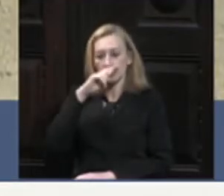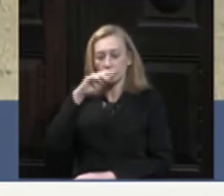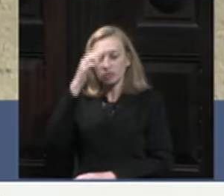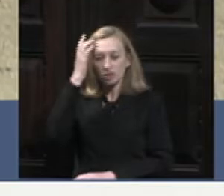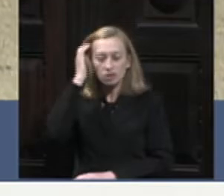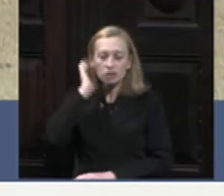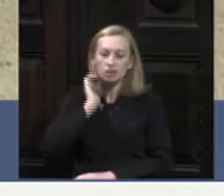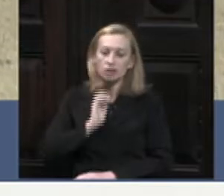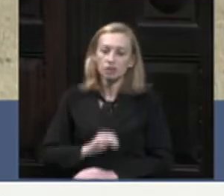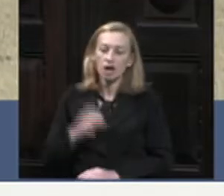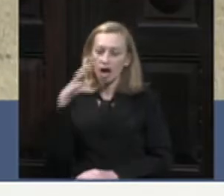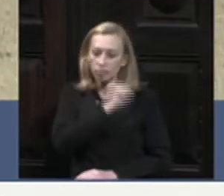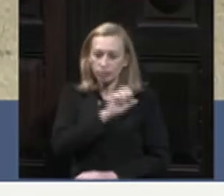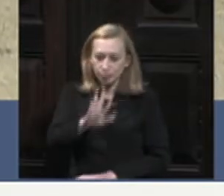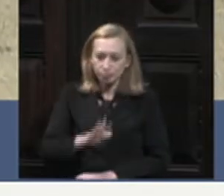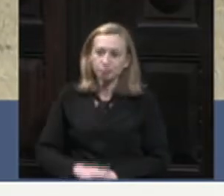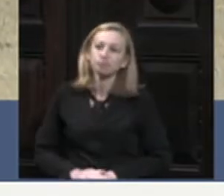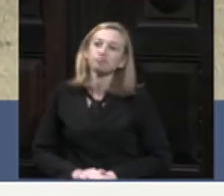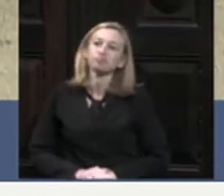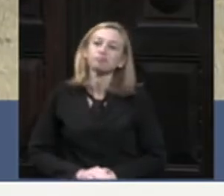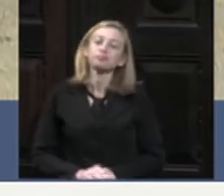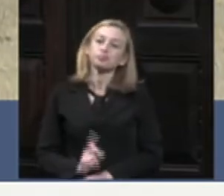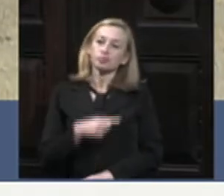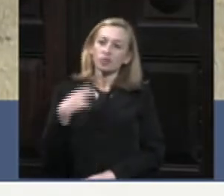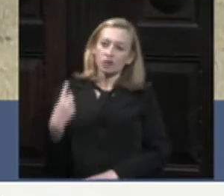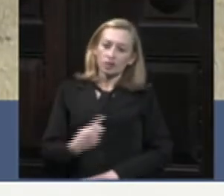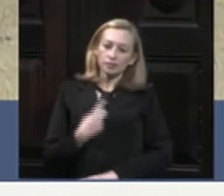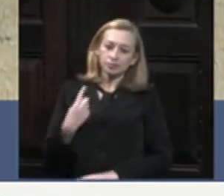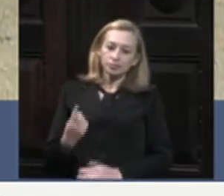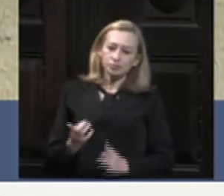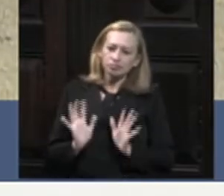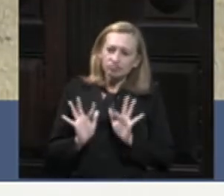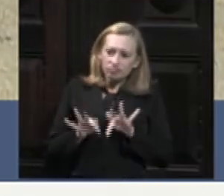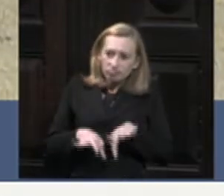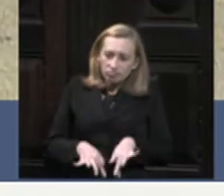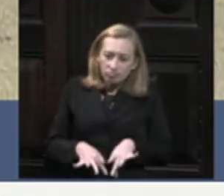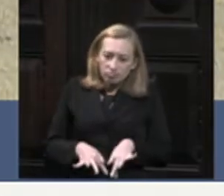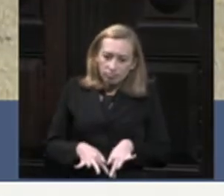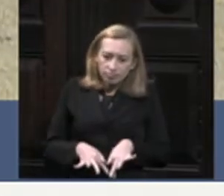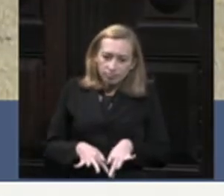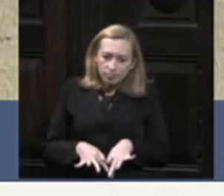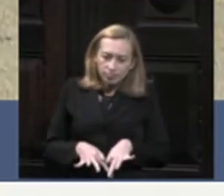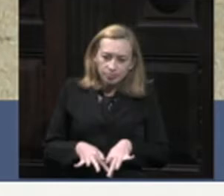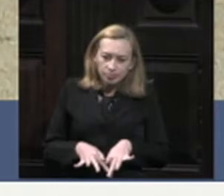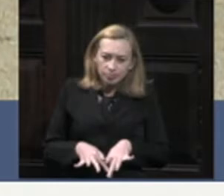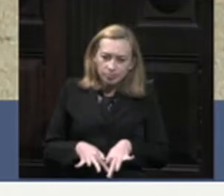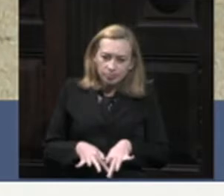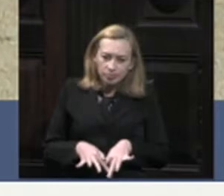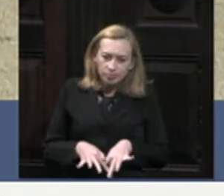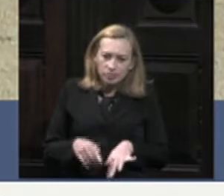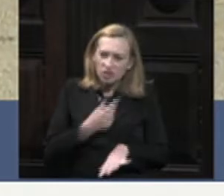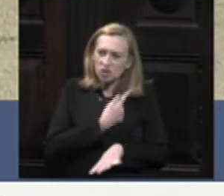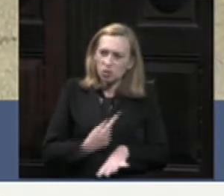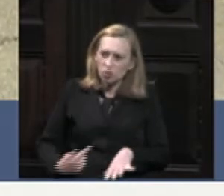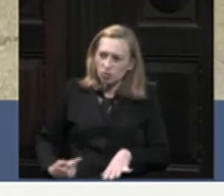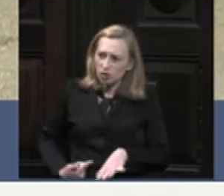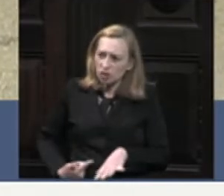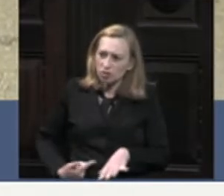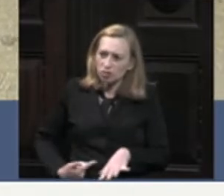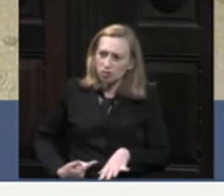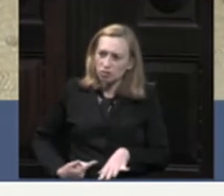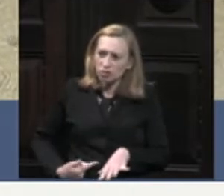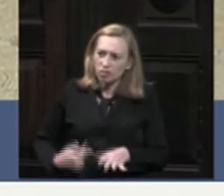Dr. Juliane. Nós estamos terminando esse governo golpista do presidente